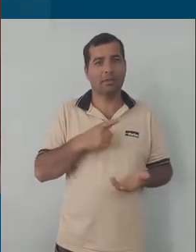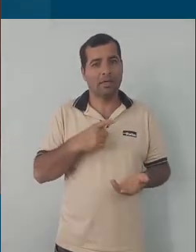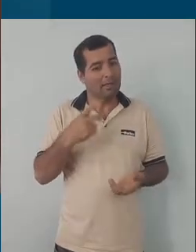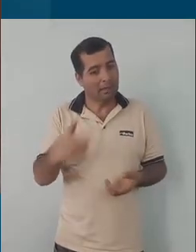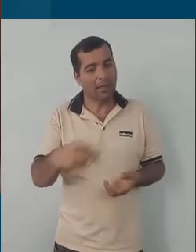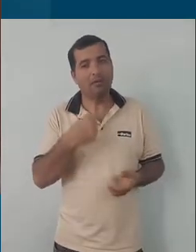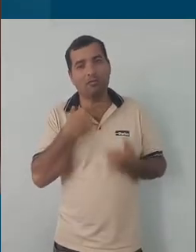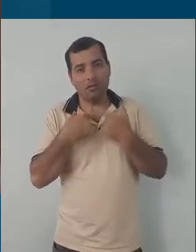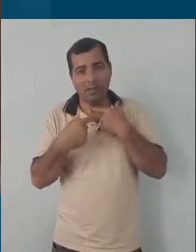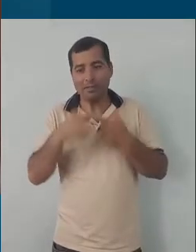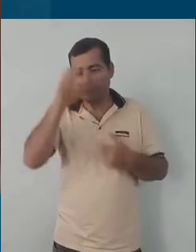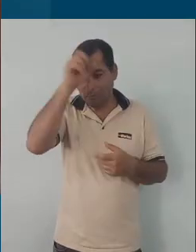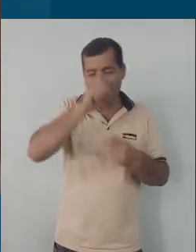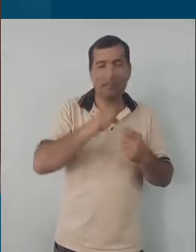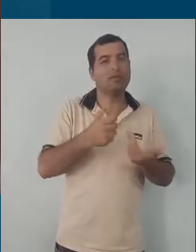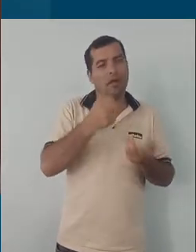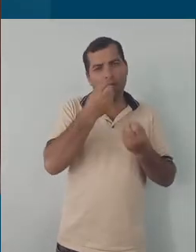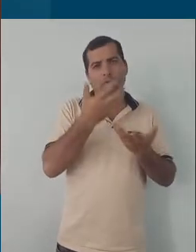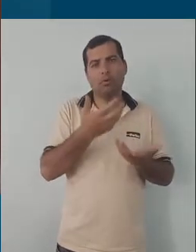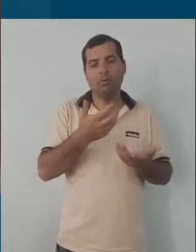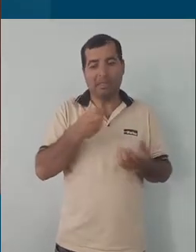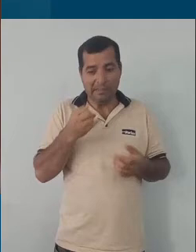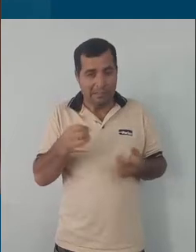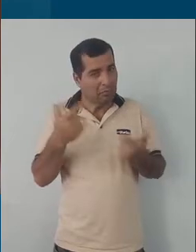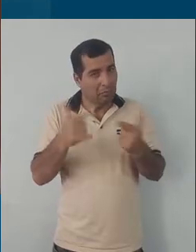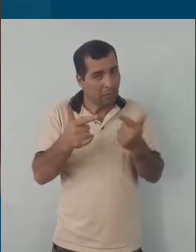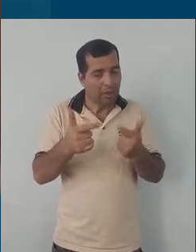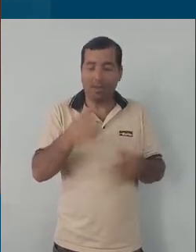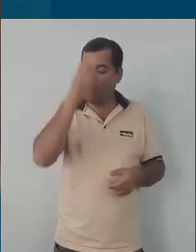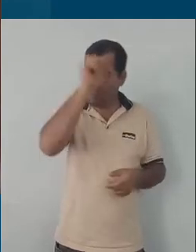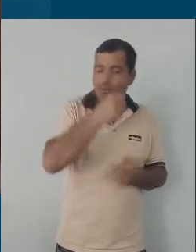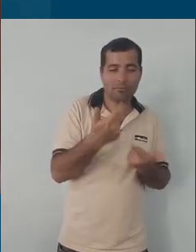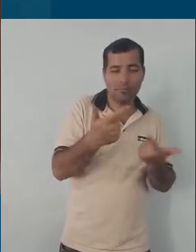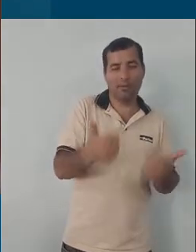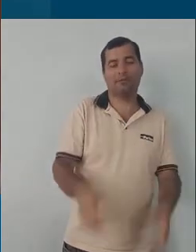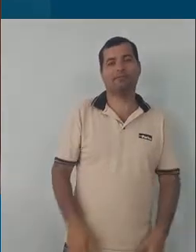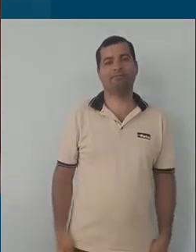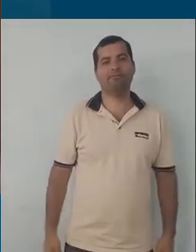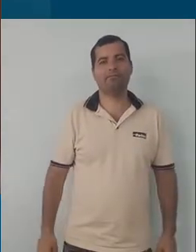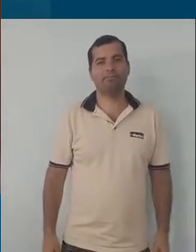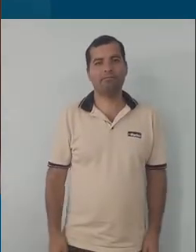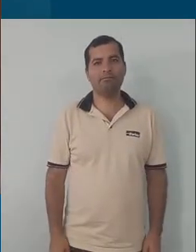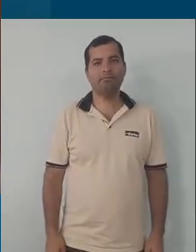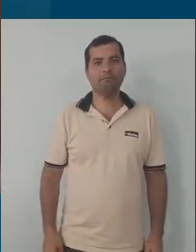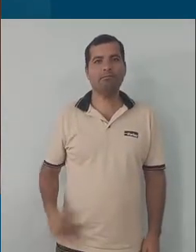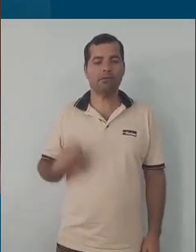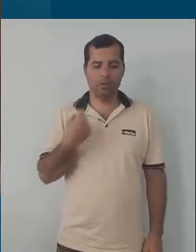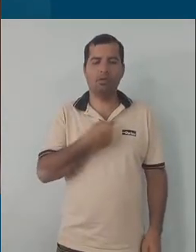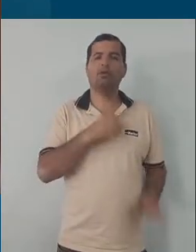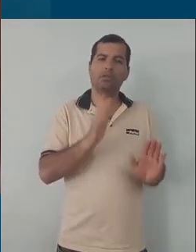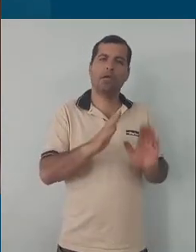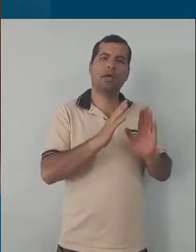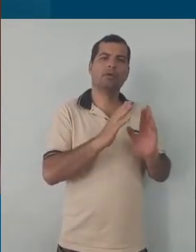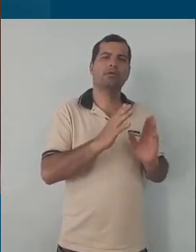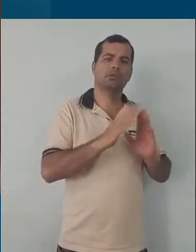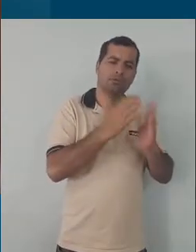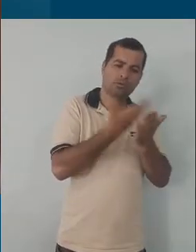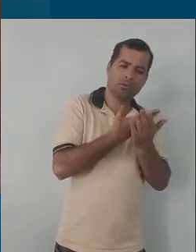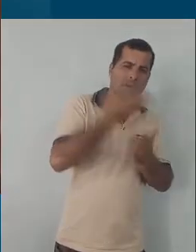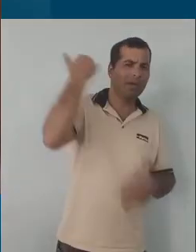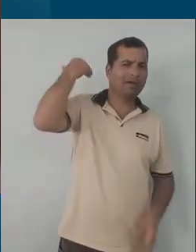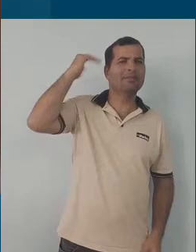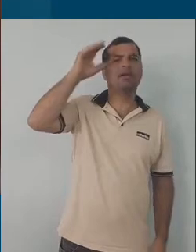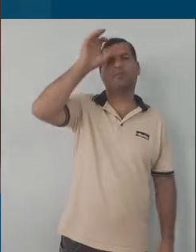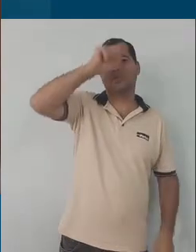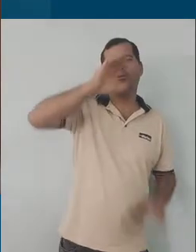saber, ela não aprende, né? Aprende aquilo que a gente aprendeu na escola. A gente passou alguns anos na escola,